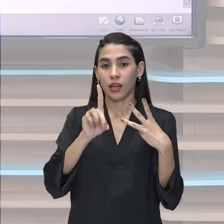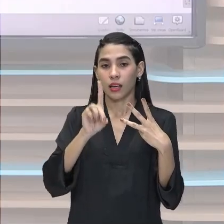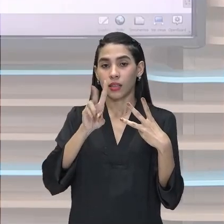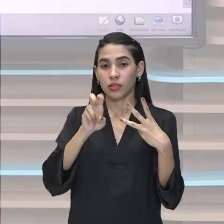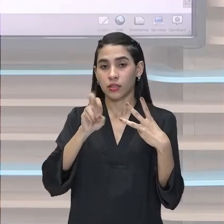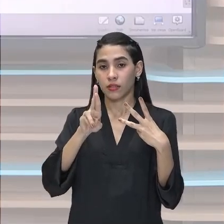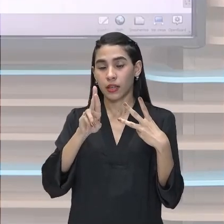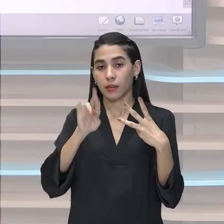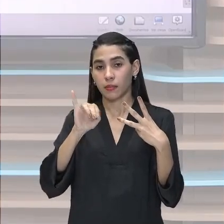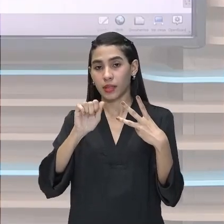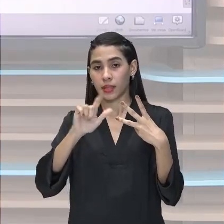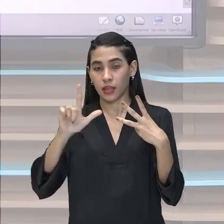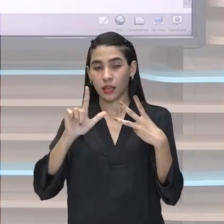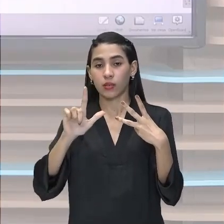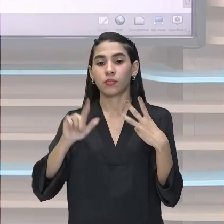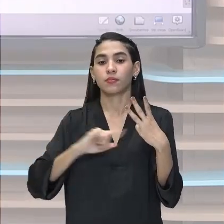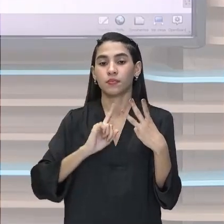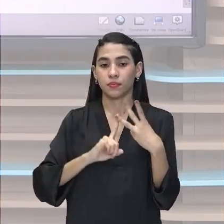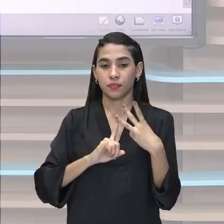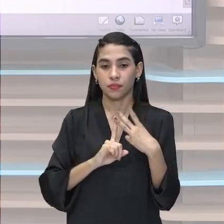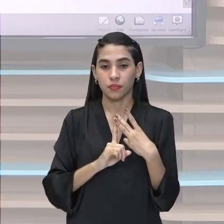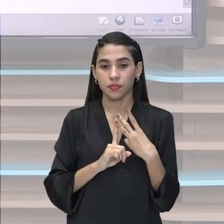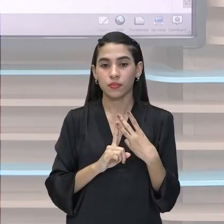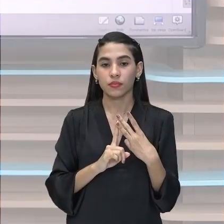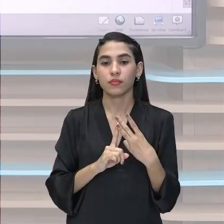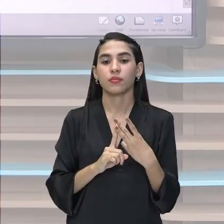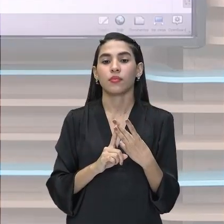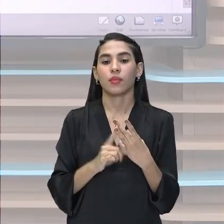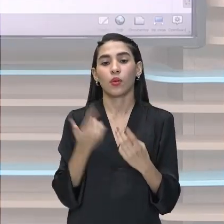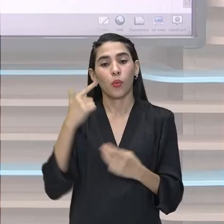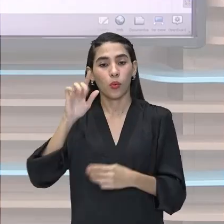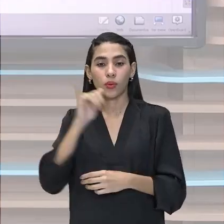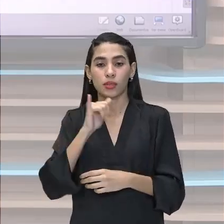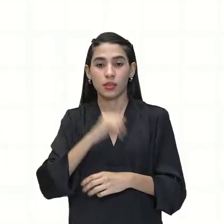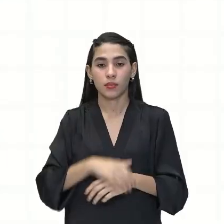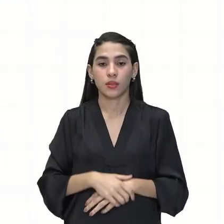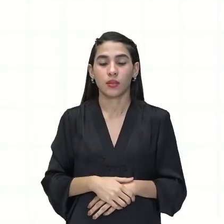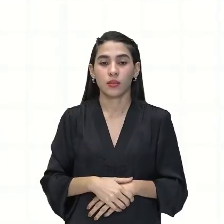ou um advérbio, certinho? Vamos verificar agora mais um caso.